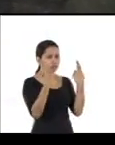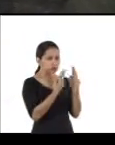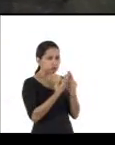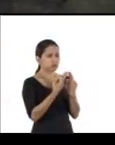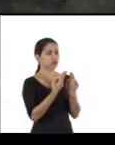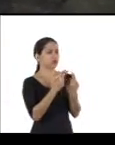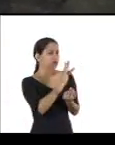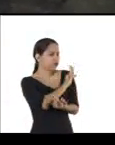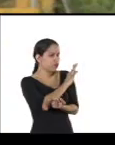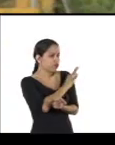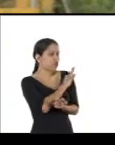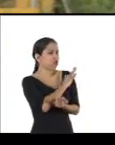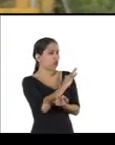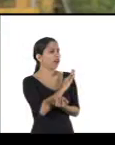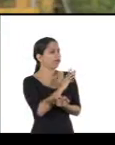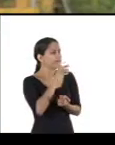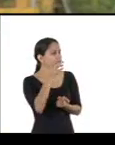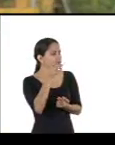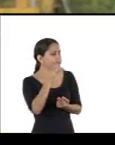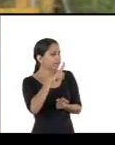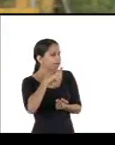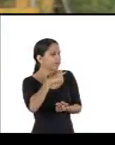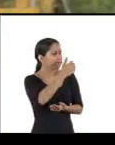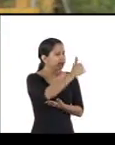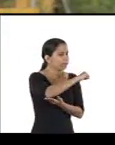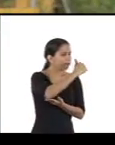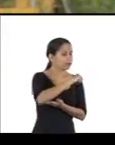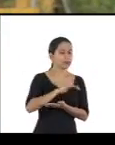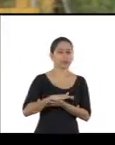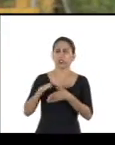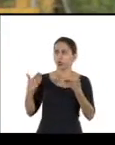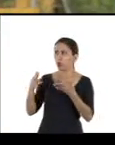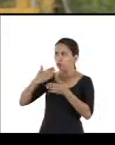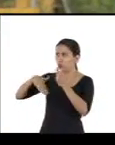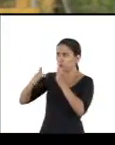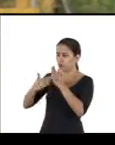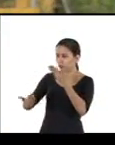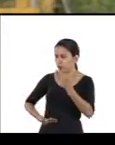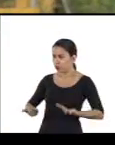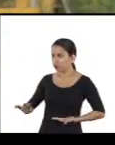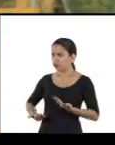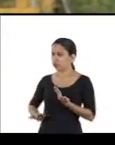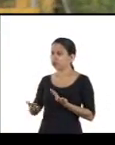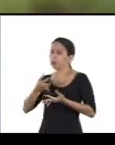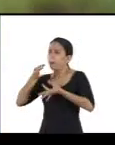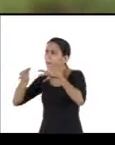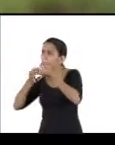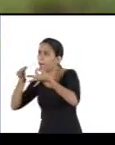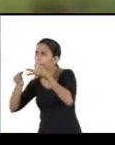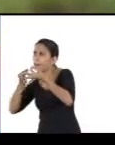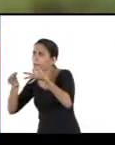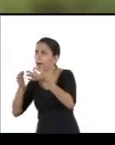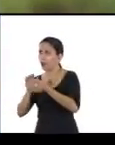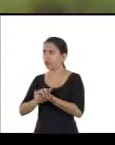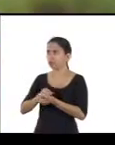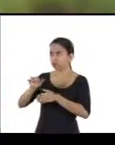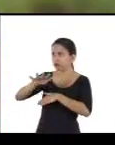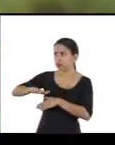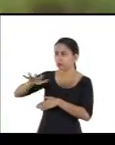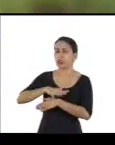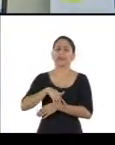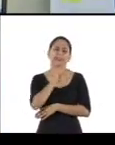seja feita o quanto antes. Então os trabalhadores eles também participam dando sugestões sobre o espaço onde eles estão trabalhando? Sim, quem melhor